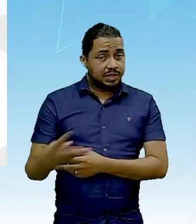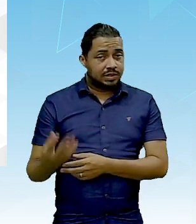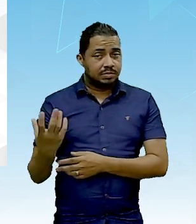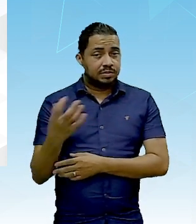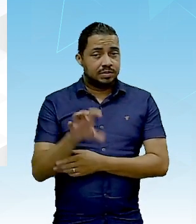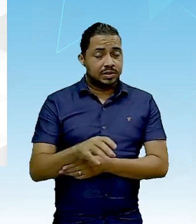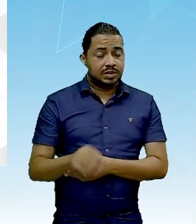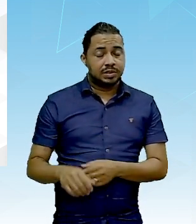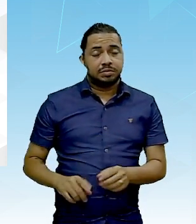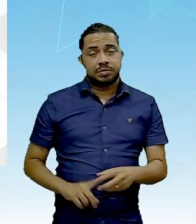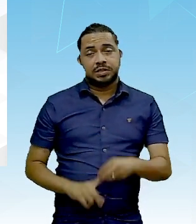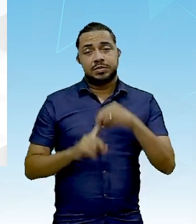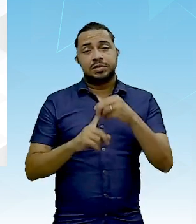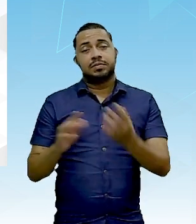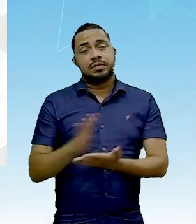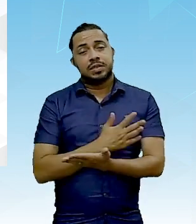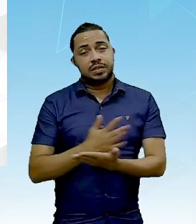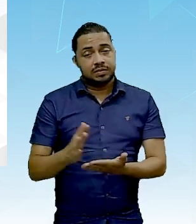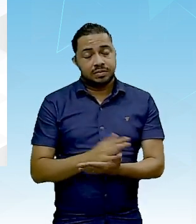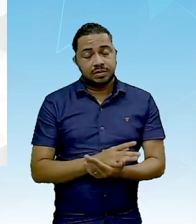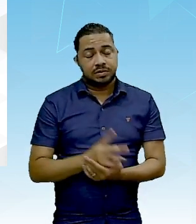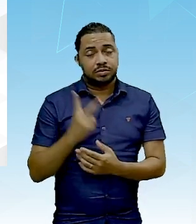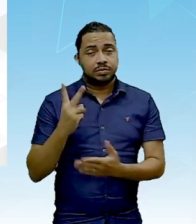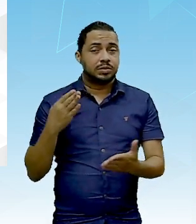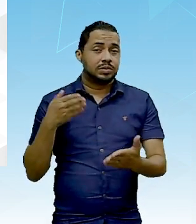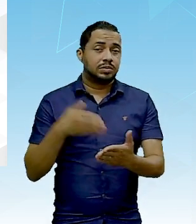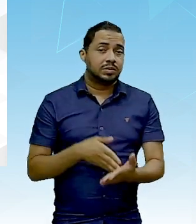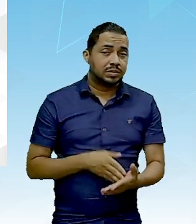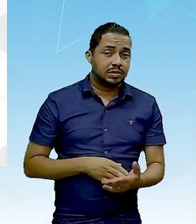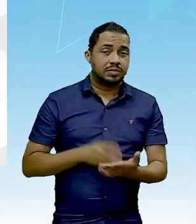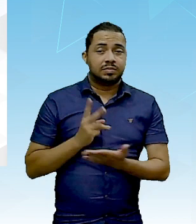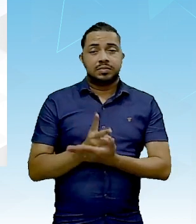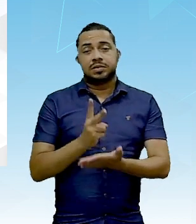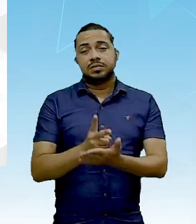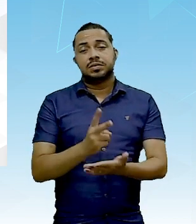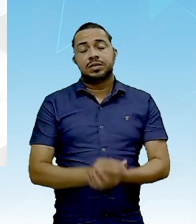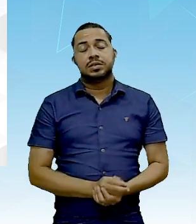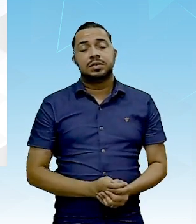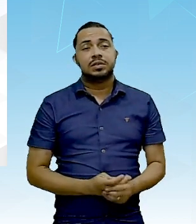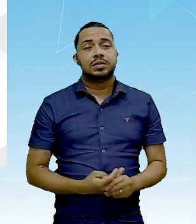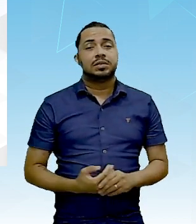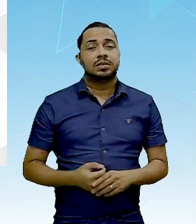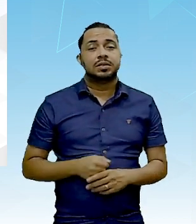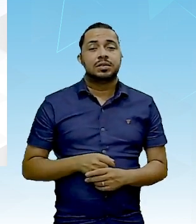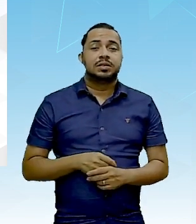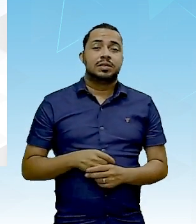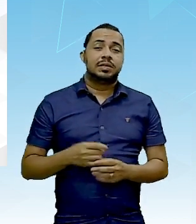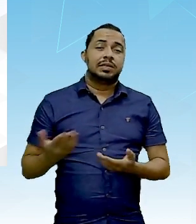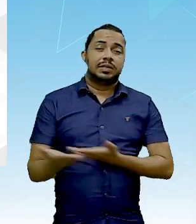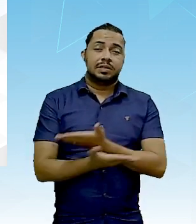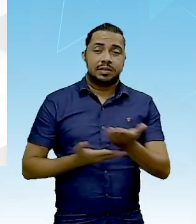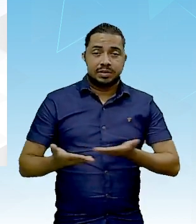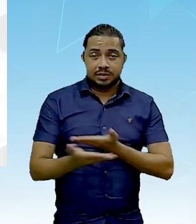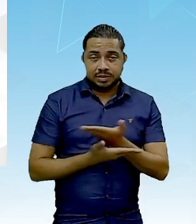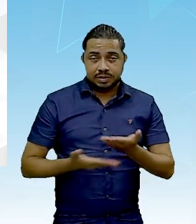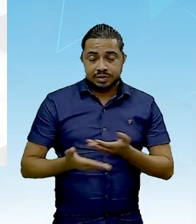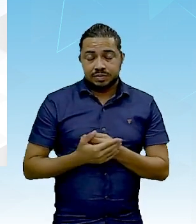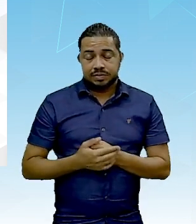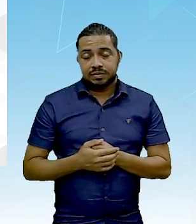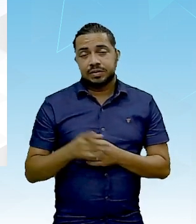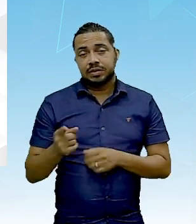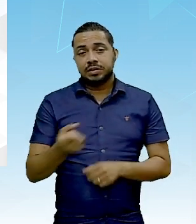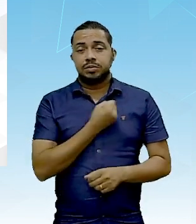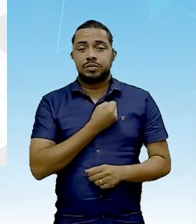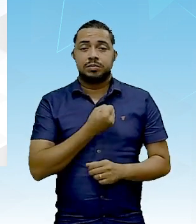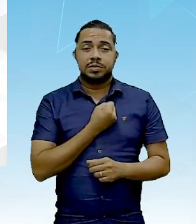as principais variáveis e as duas últimas é frequência absoluta, frequência relativa. A absoluta é o número